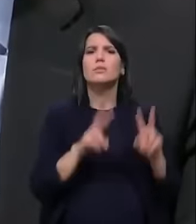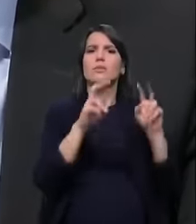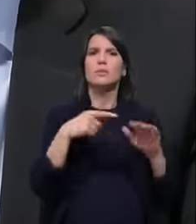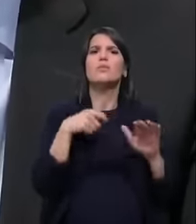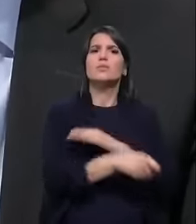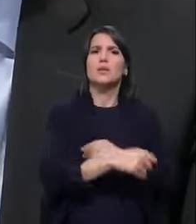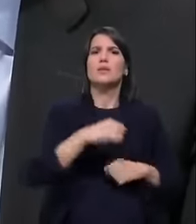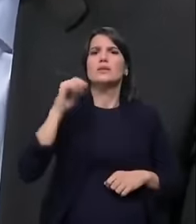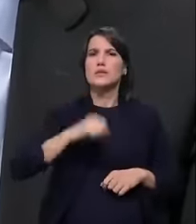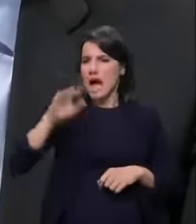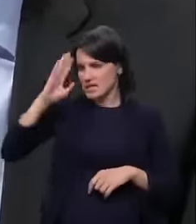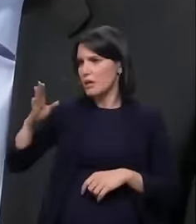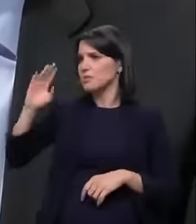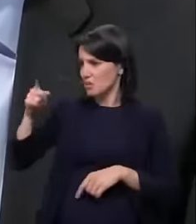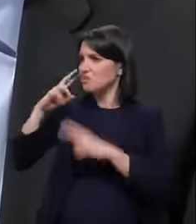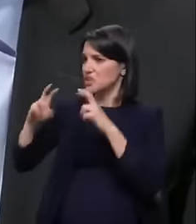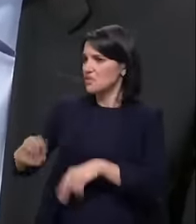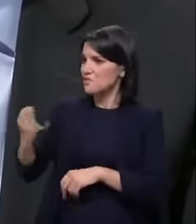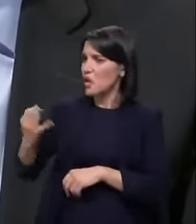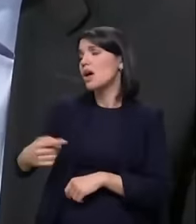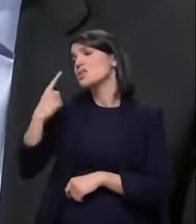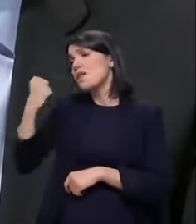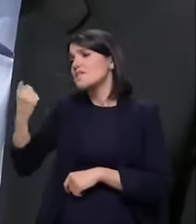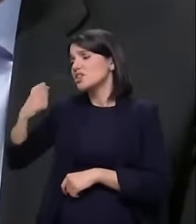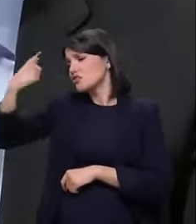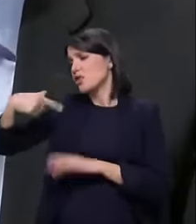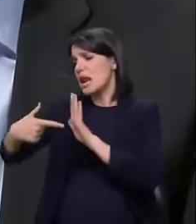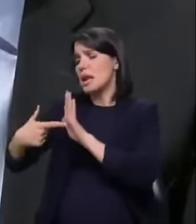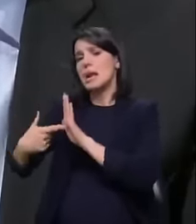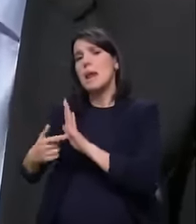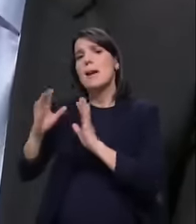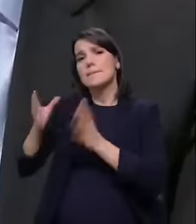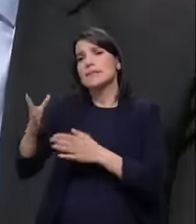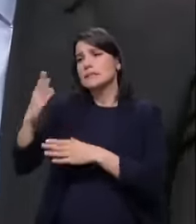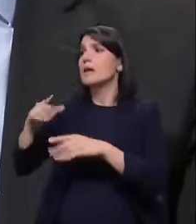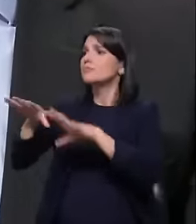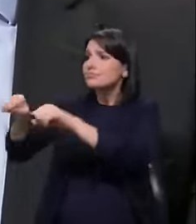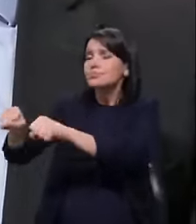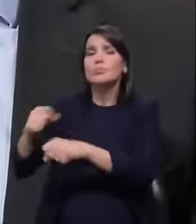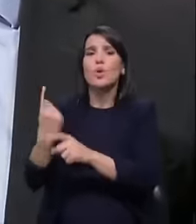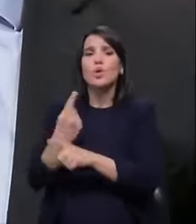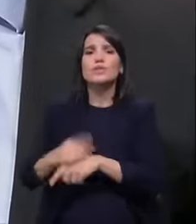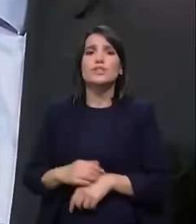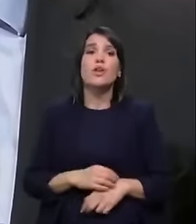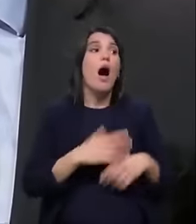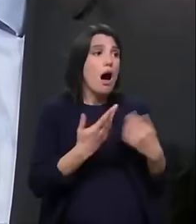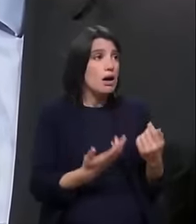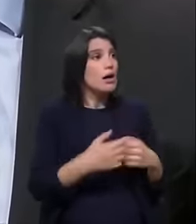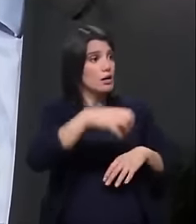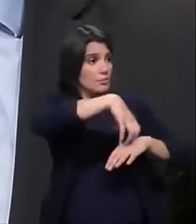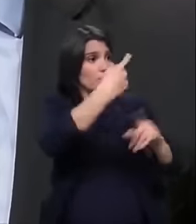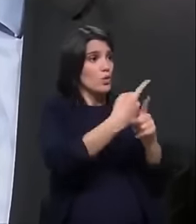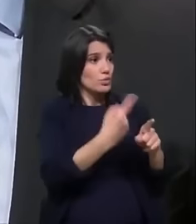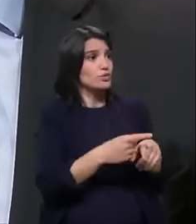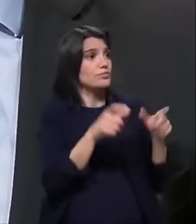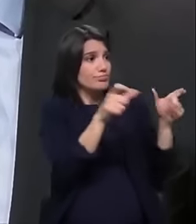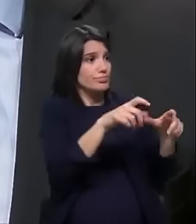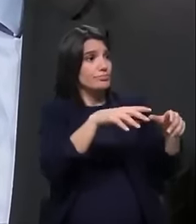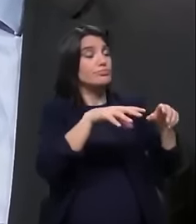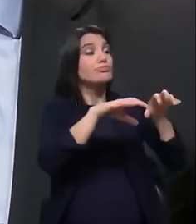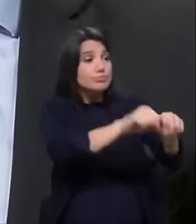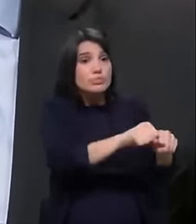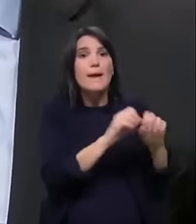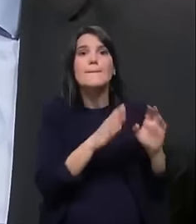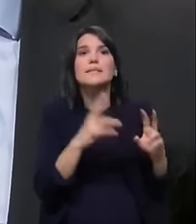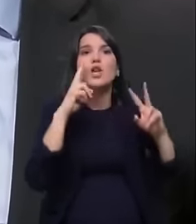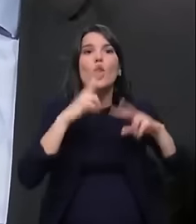investiguei. Então sabe. Sim, investiguei. Então e é por isso que eu sei. Tem que se apreender o património. E é por isso que eu sei. Tem que se apreender que o património. Para apreender património, que aliás já está previsto na lei, é preciso